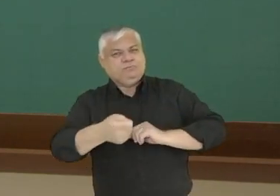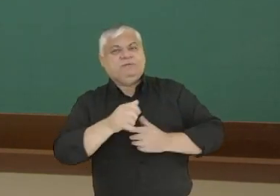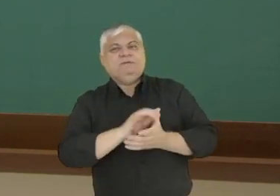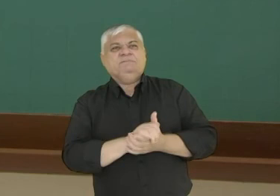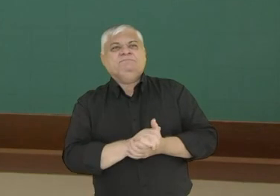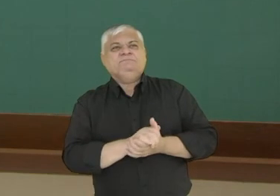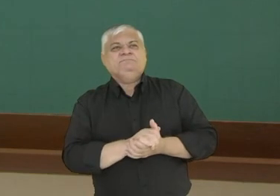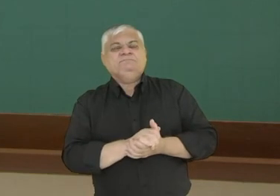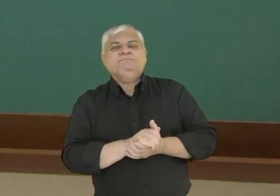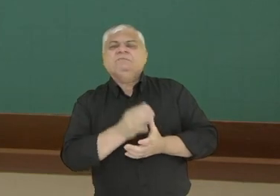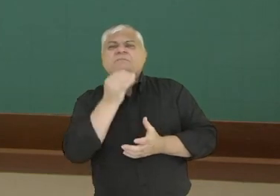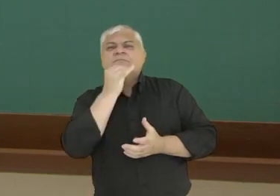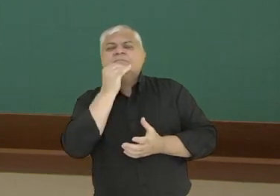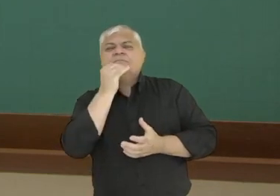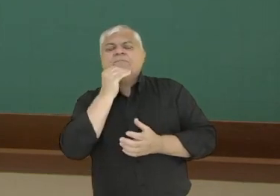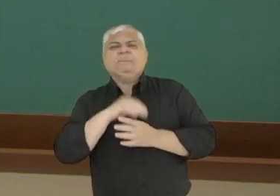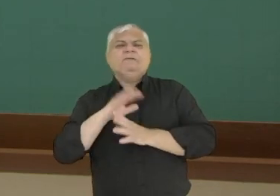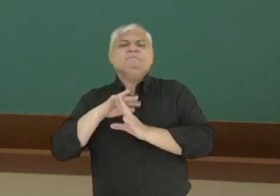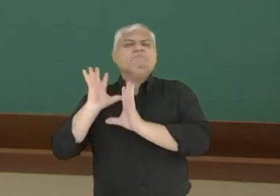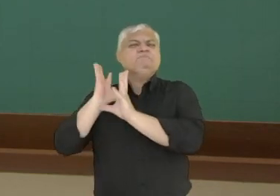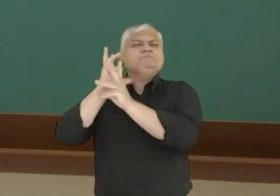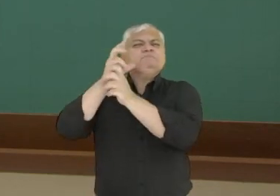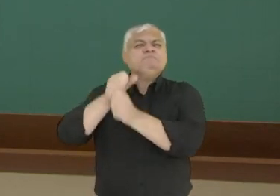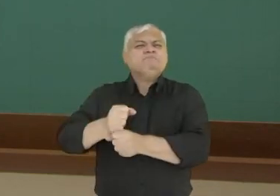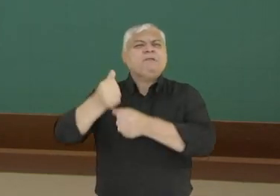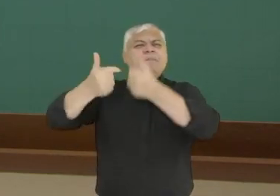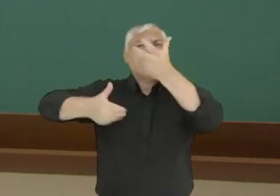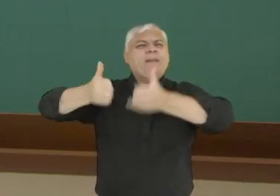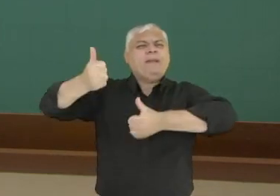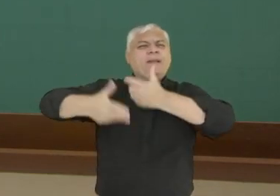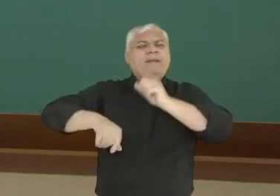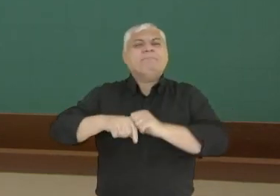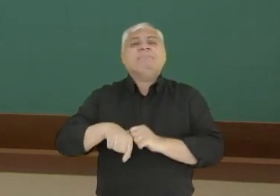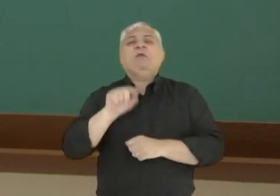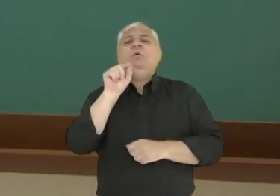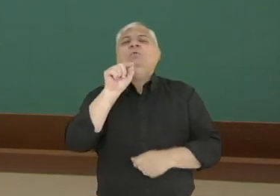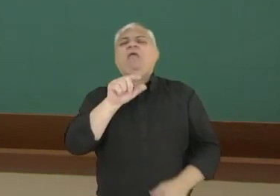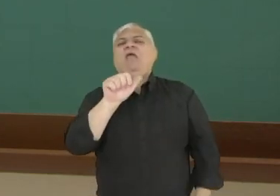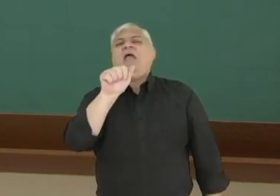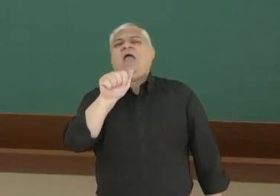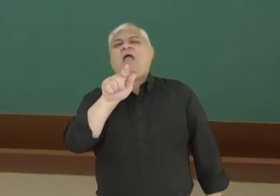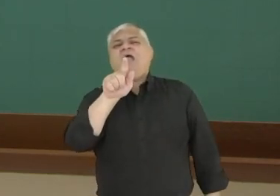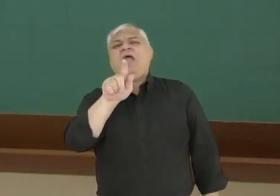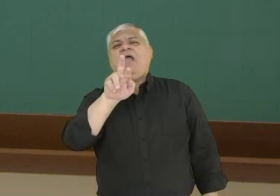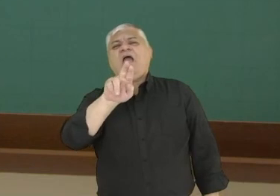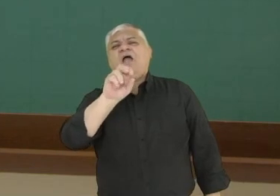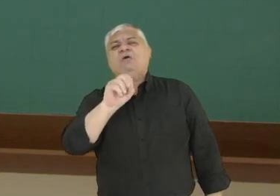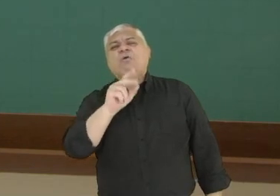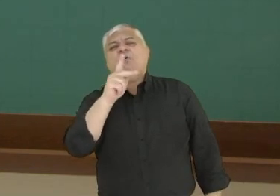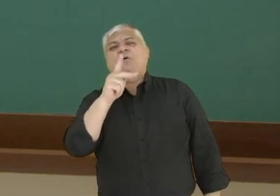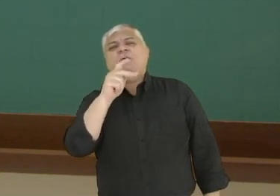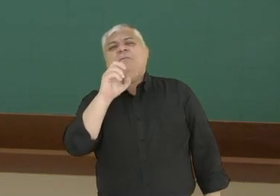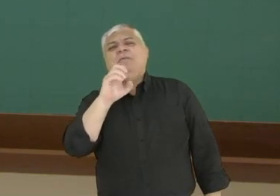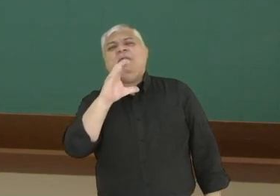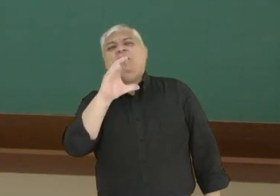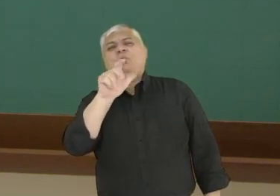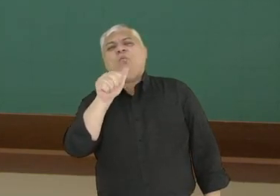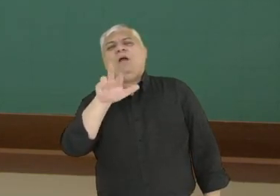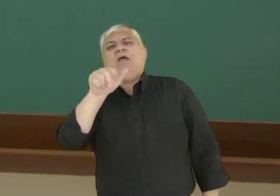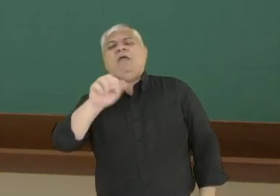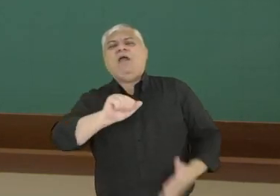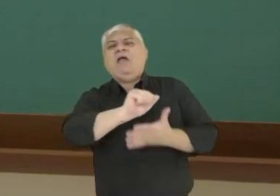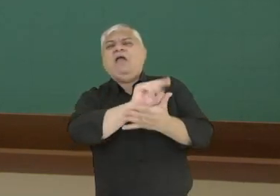e aí pensando tudo que nós desenvolvemos ao longo da aula O que é agropecuária Quais são as atividades que estão